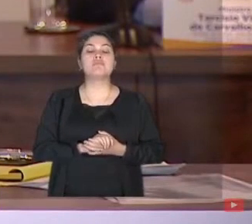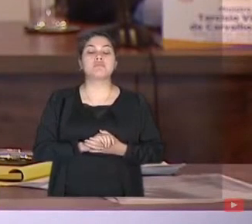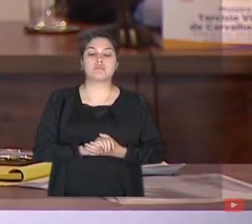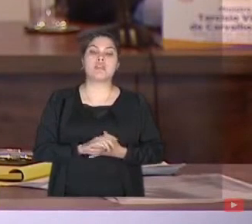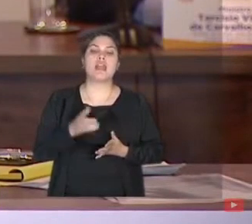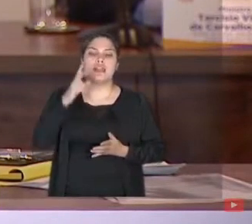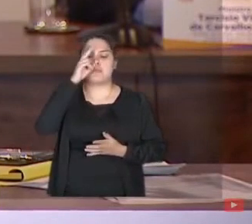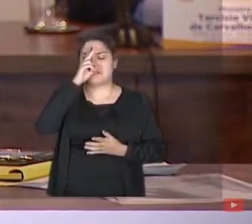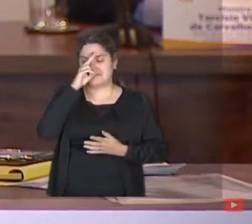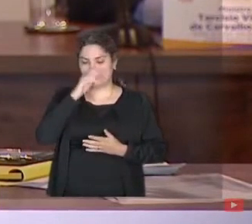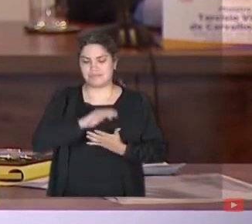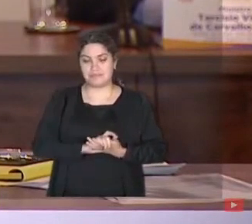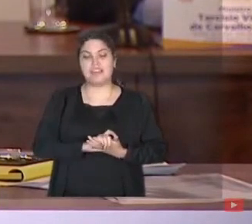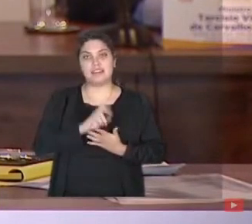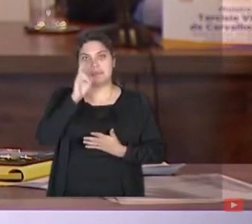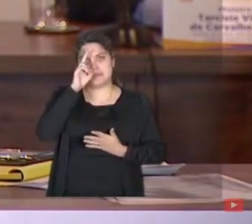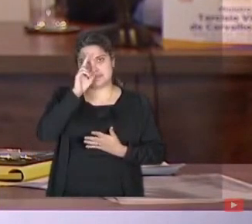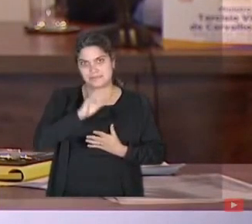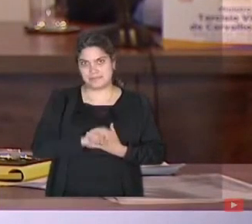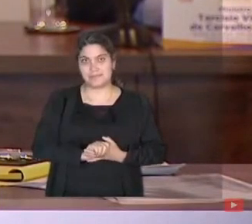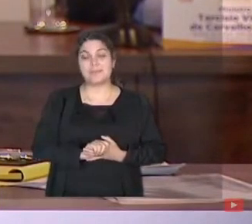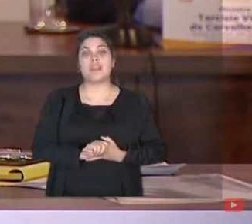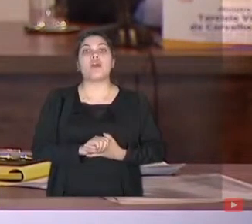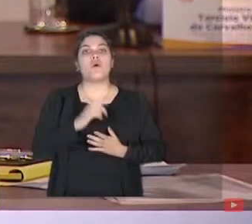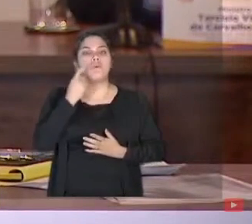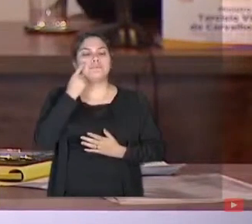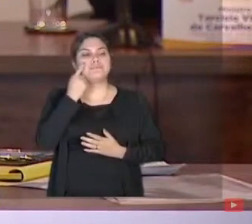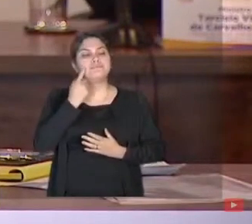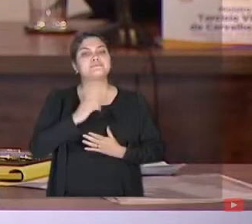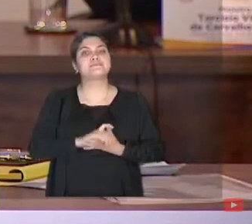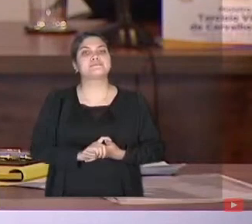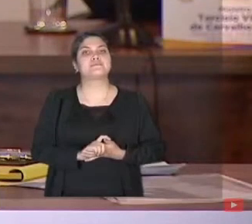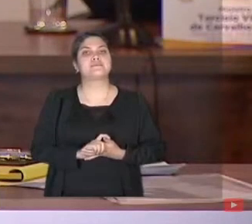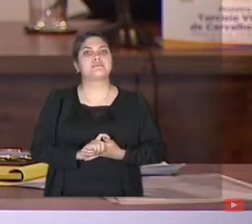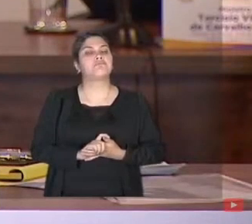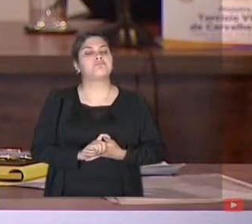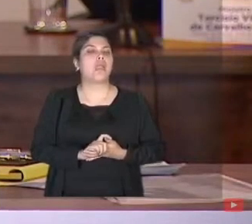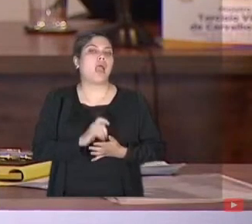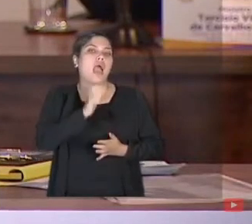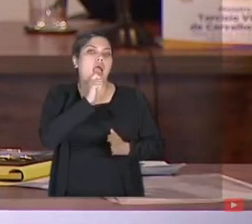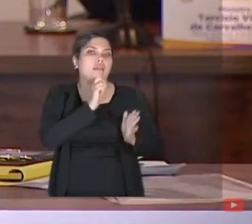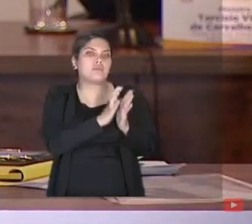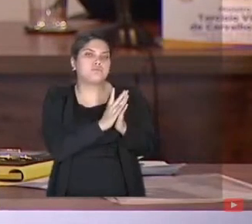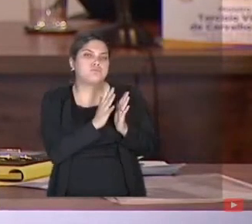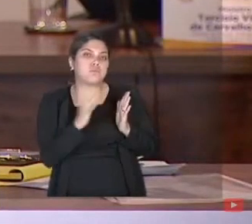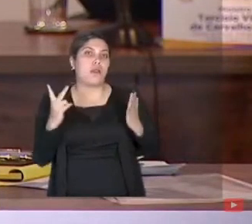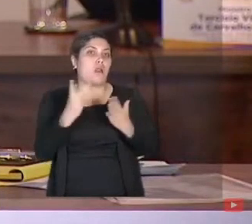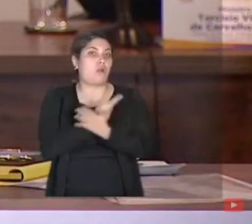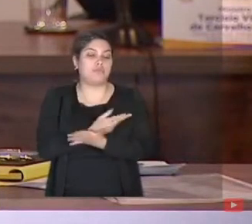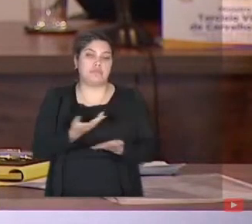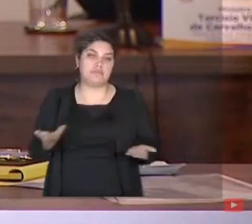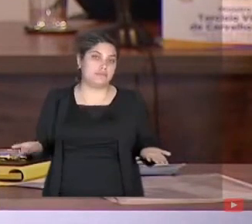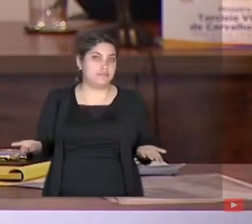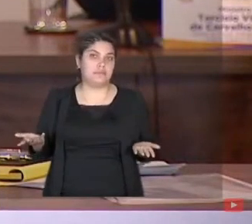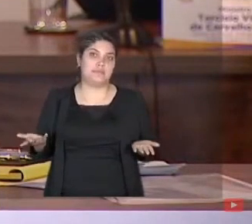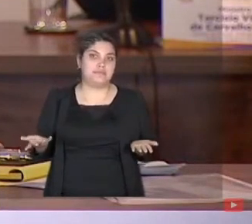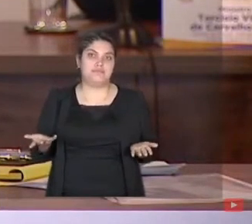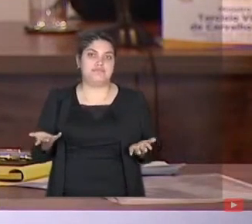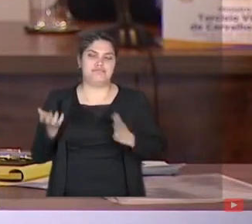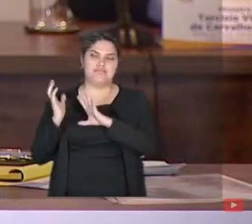Sim, já me lembrei. Veja, as coisas ainda estão acontecendo.